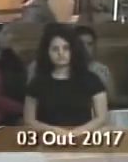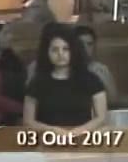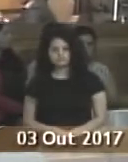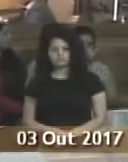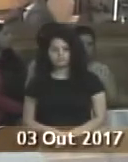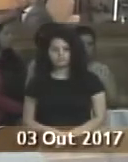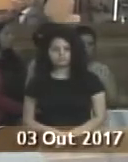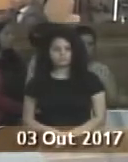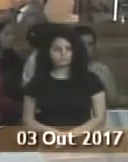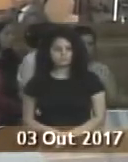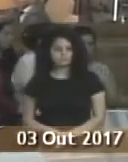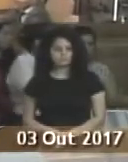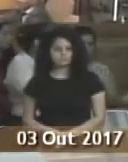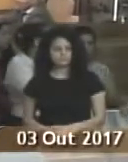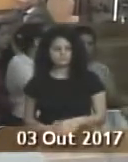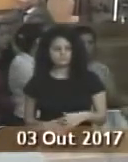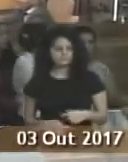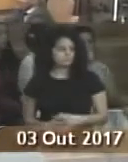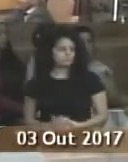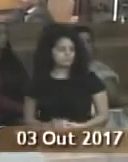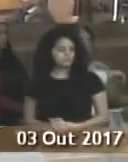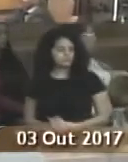Camu. Em discussão.